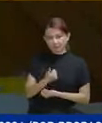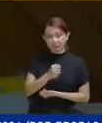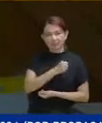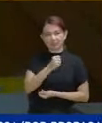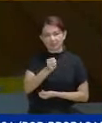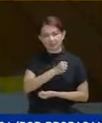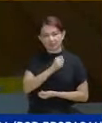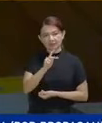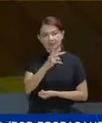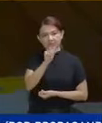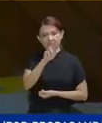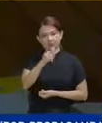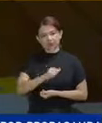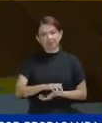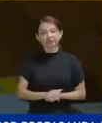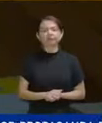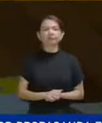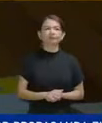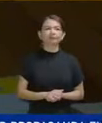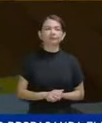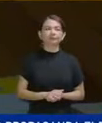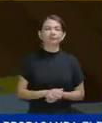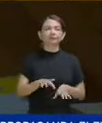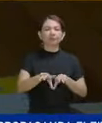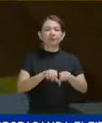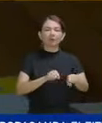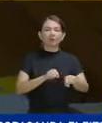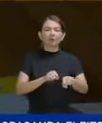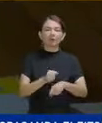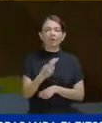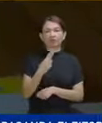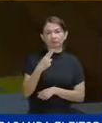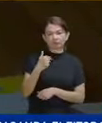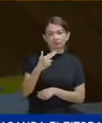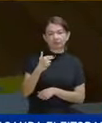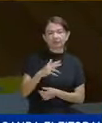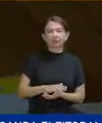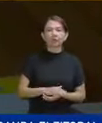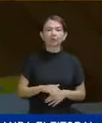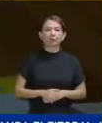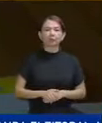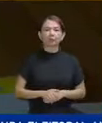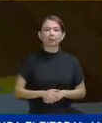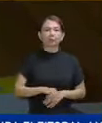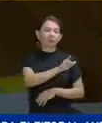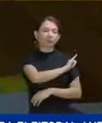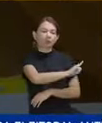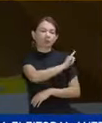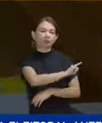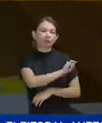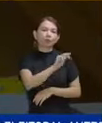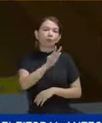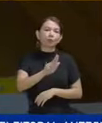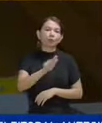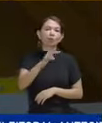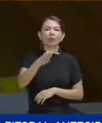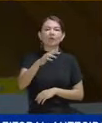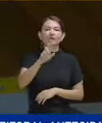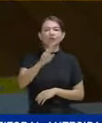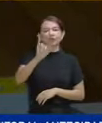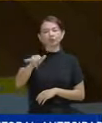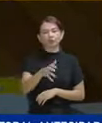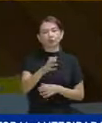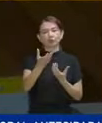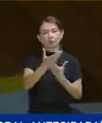Charles. Sou formado em nutrição pela UERJ, Universidade de Salvador, do Rio de Janeiro. Passei em 3 concursos públicos nessa